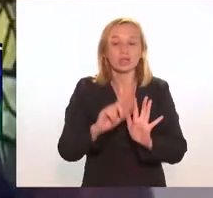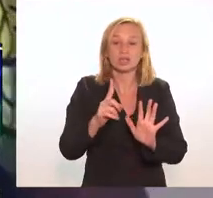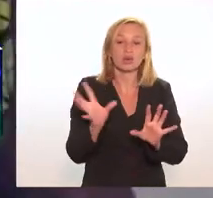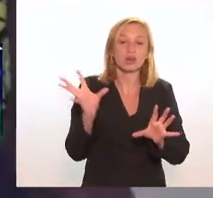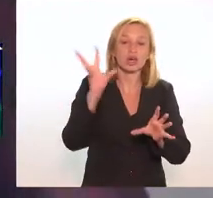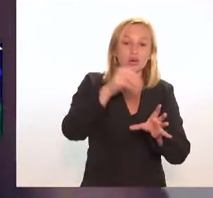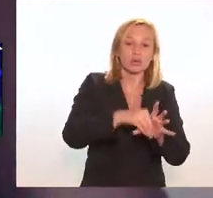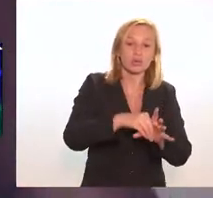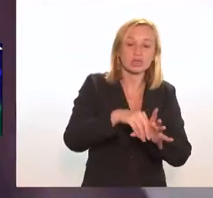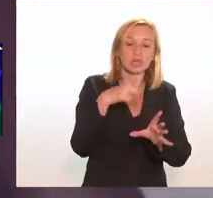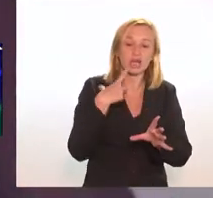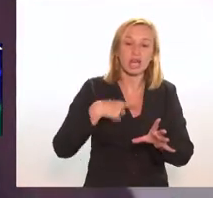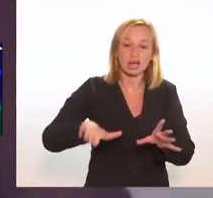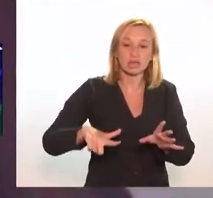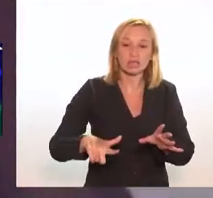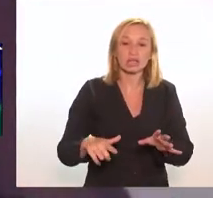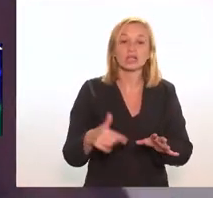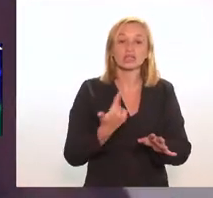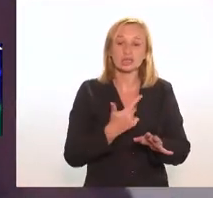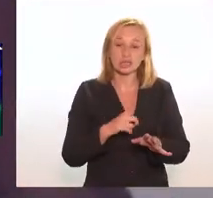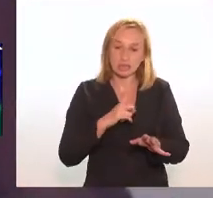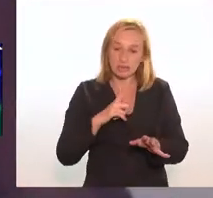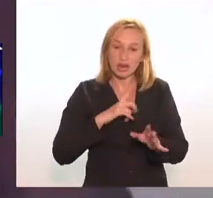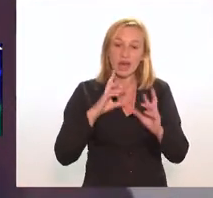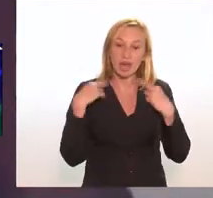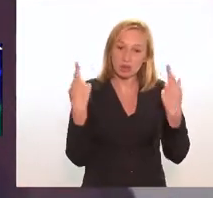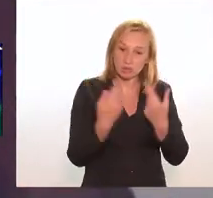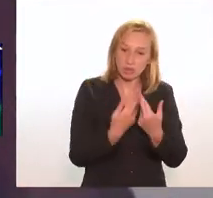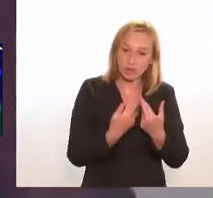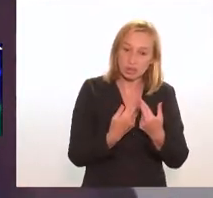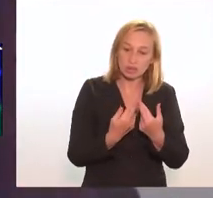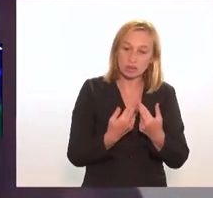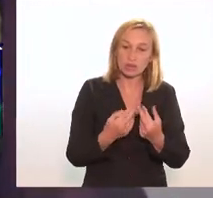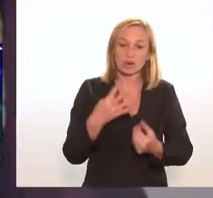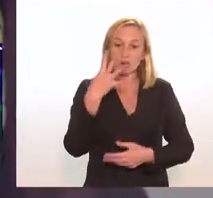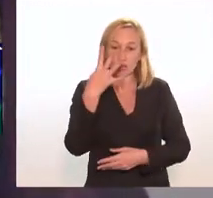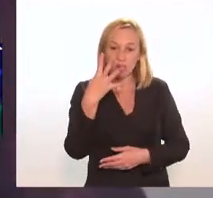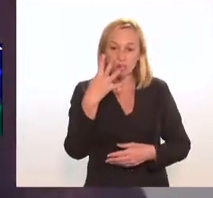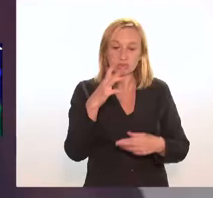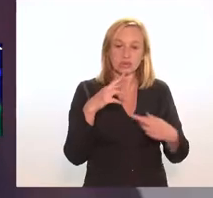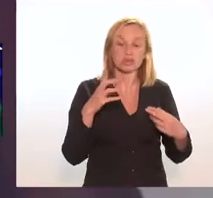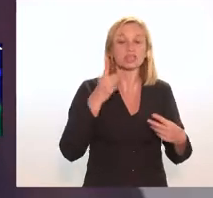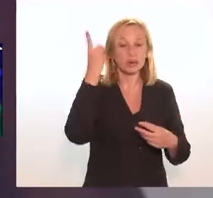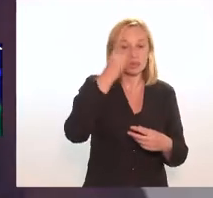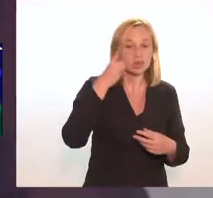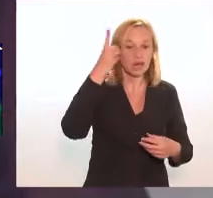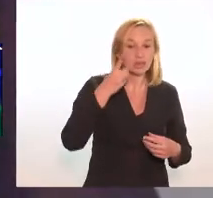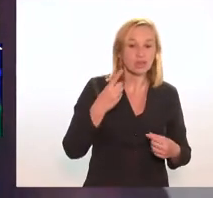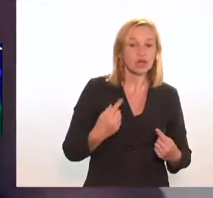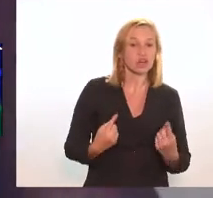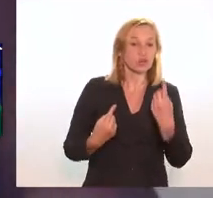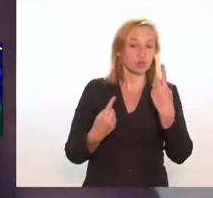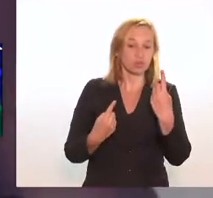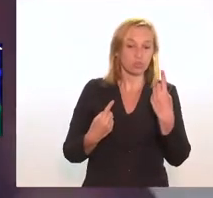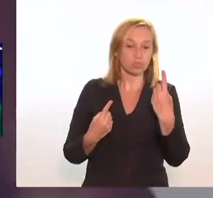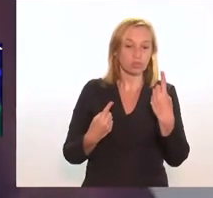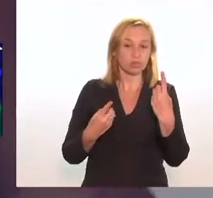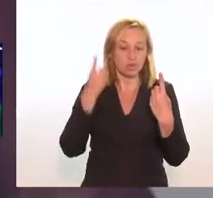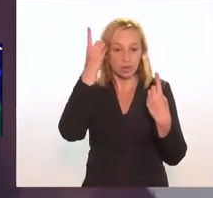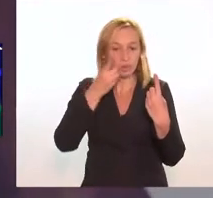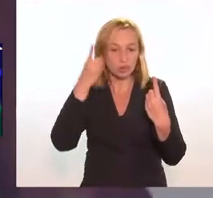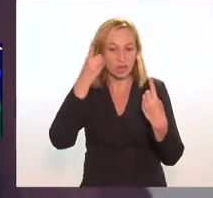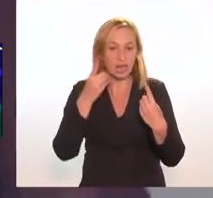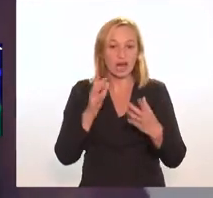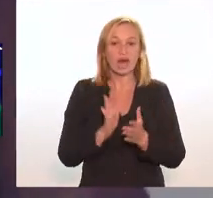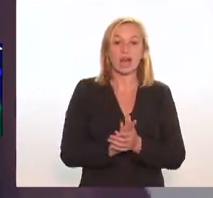língua. Porque se tivermos reunidos quatro deputadas e um deputado, a forma